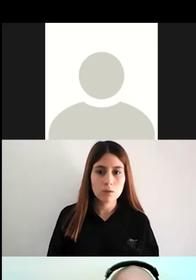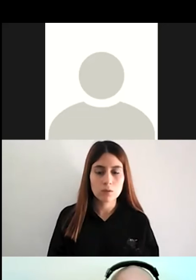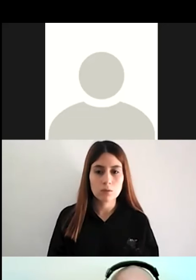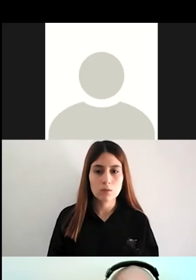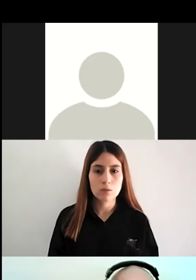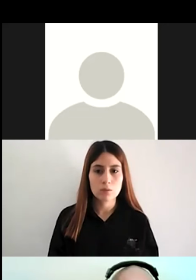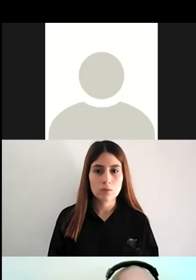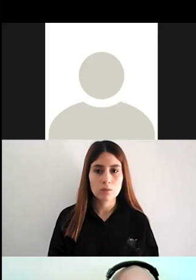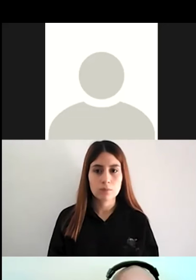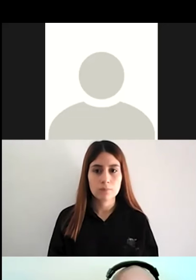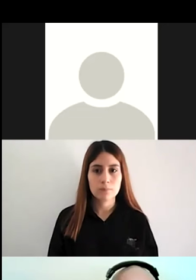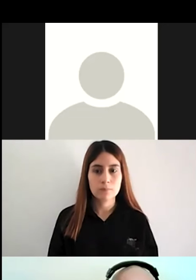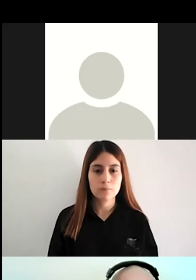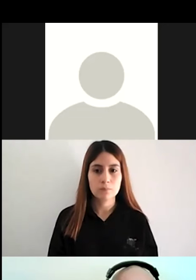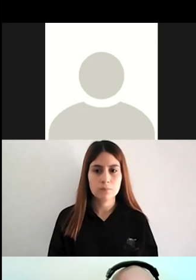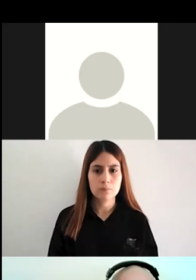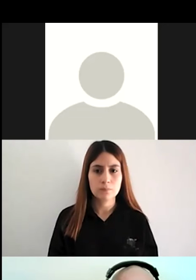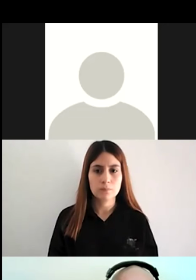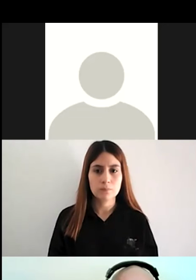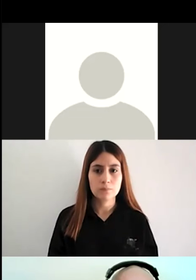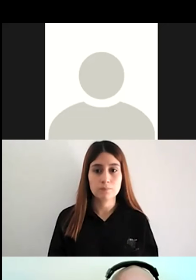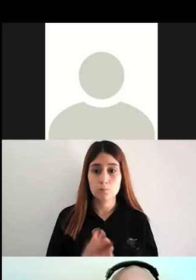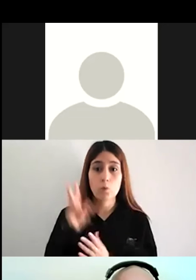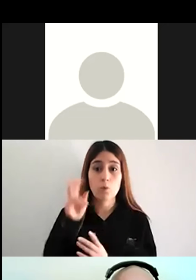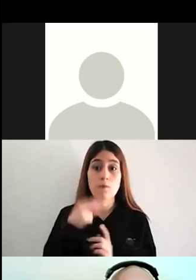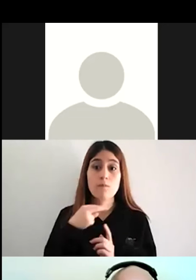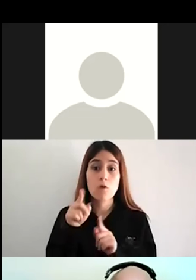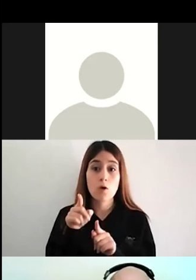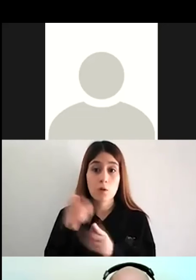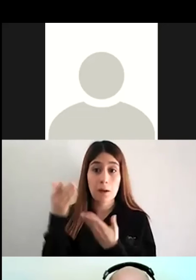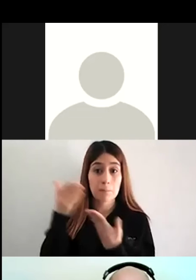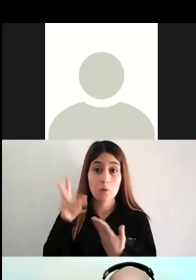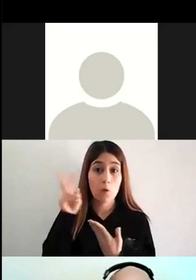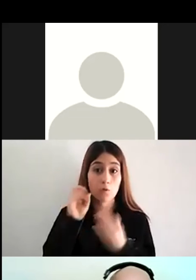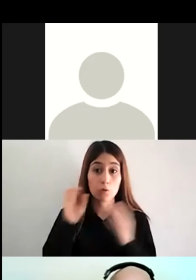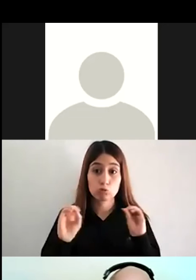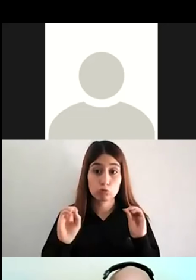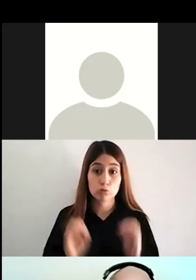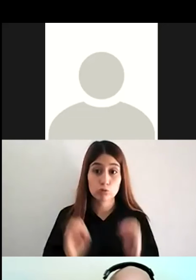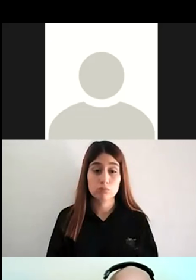Não estamos. Só ouvimos assim, não ouvimos a apresentação.